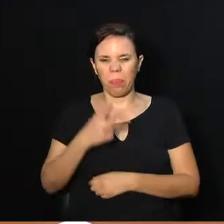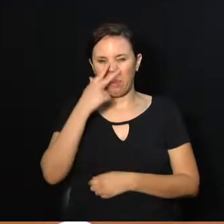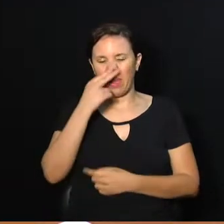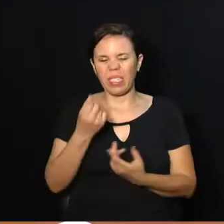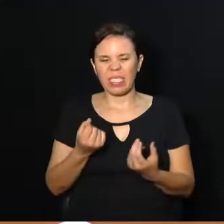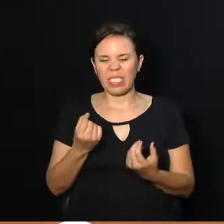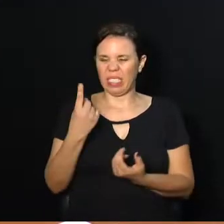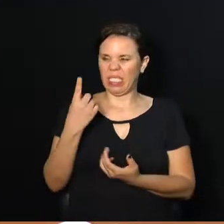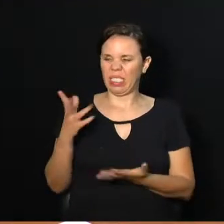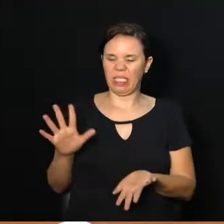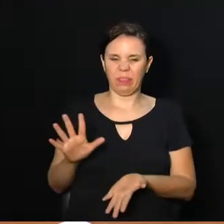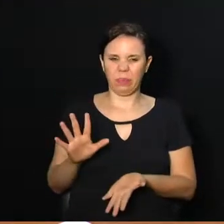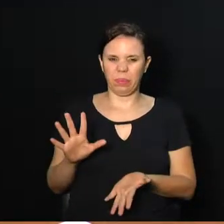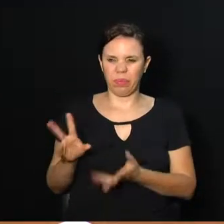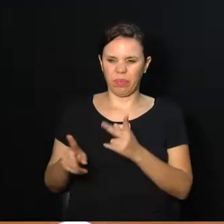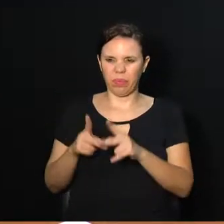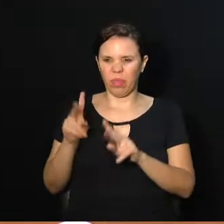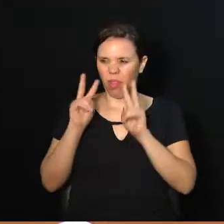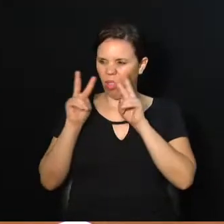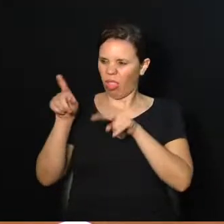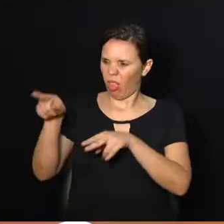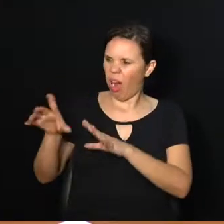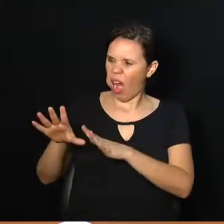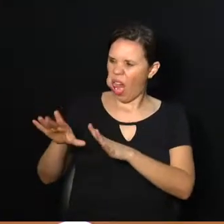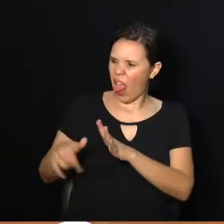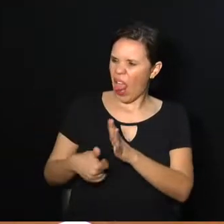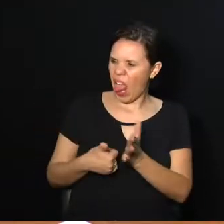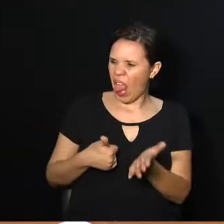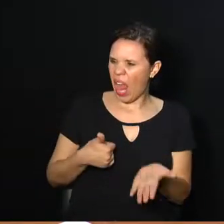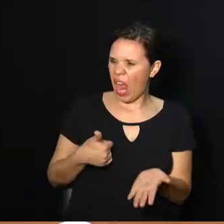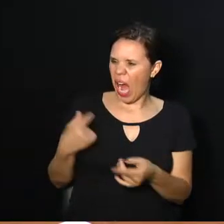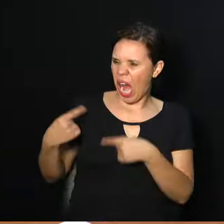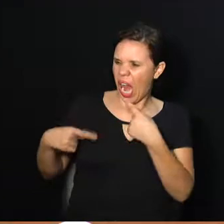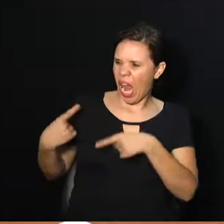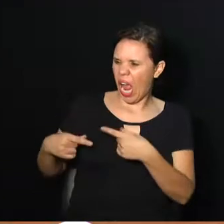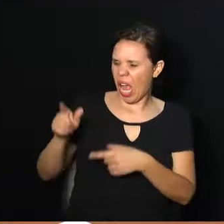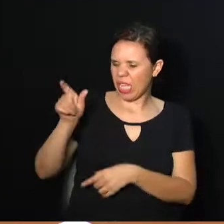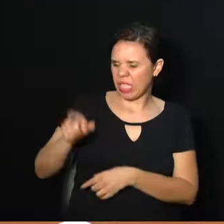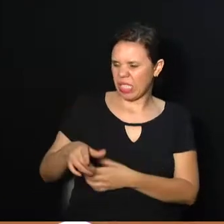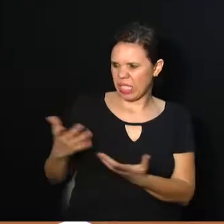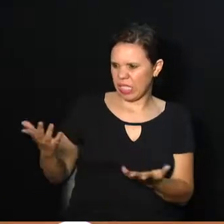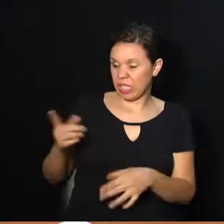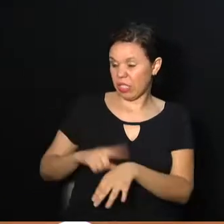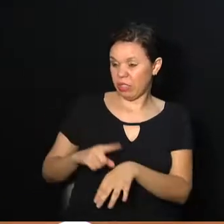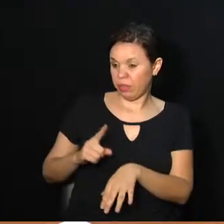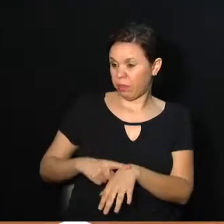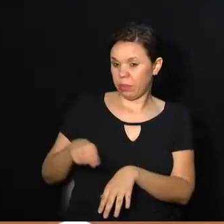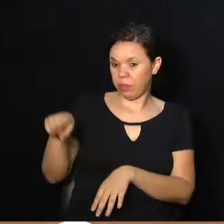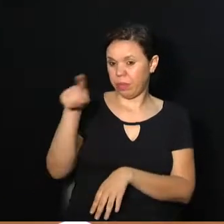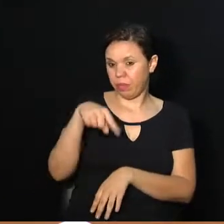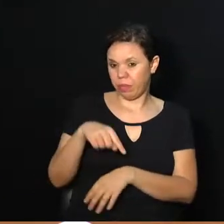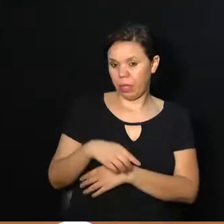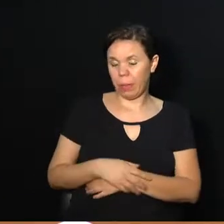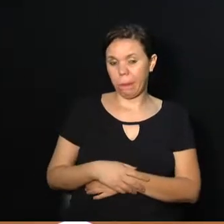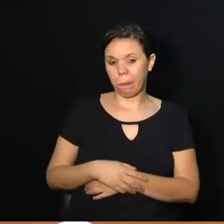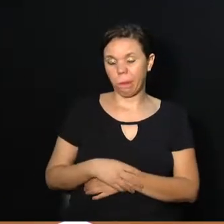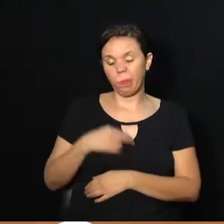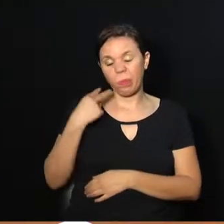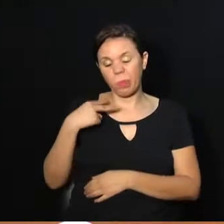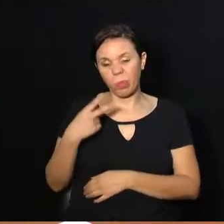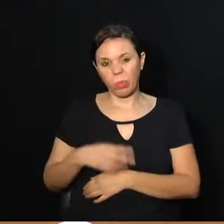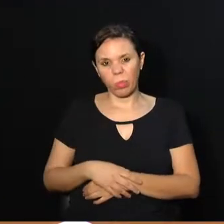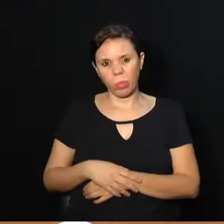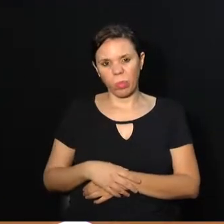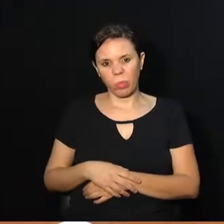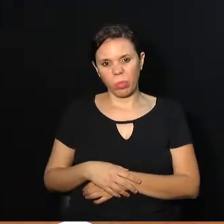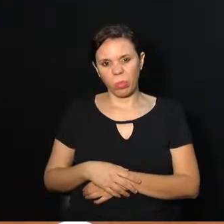todo mundo enxerga o político como ladrão, como corrupto. Será que não chegou a hora de você, vereador da